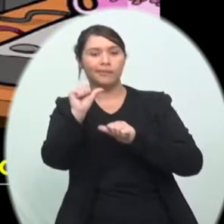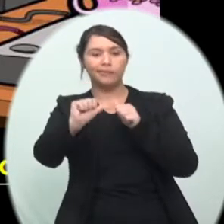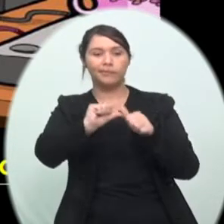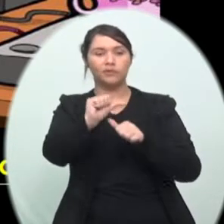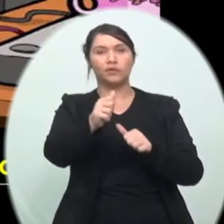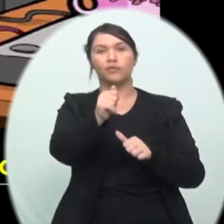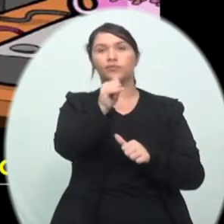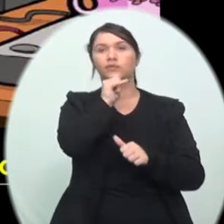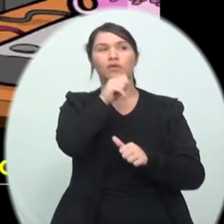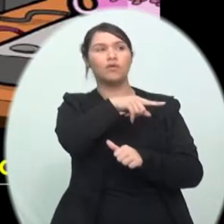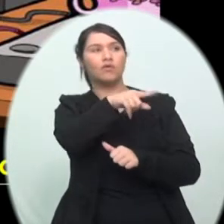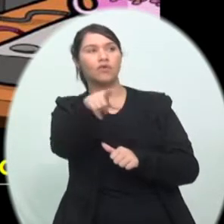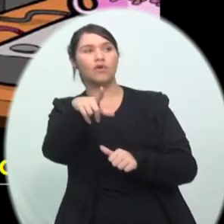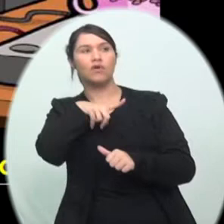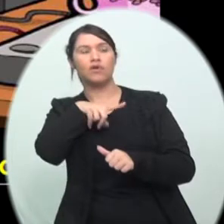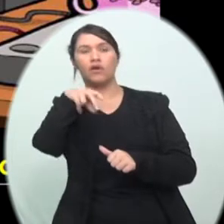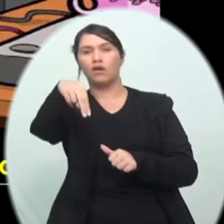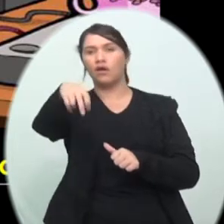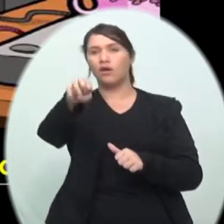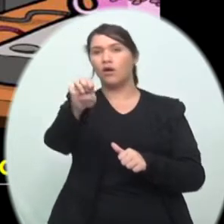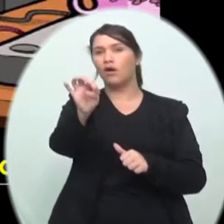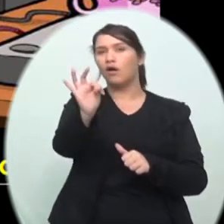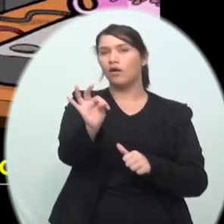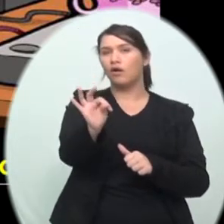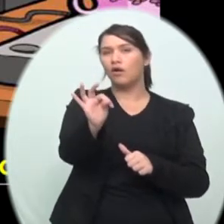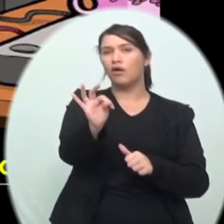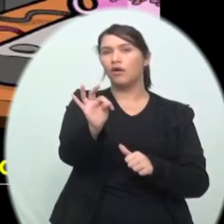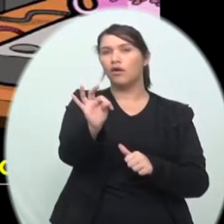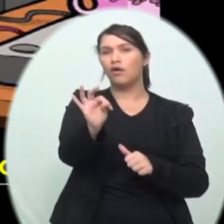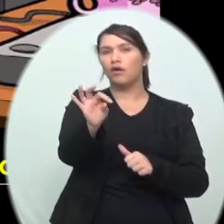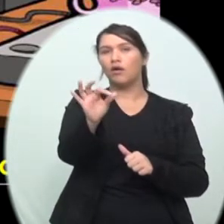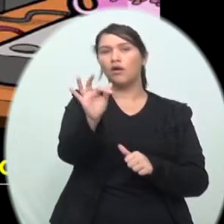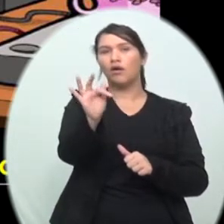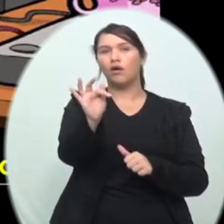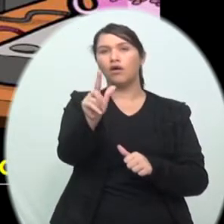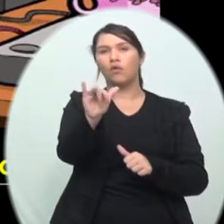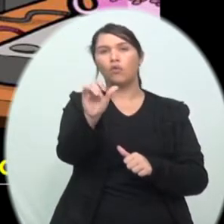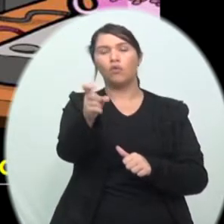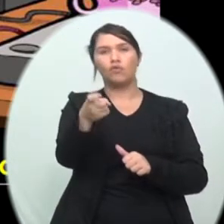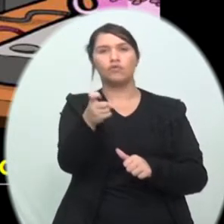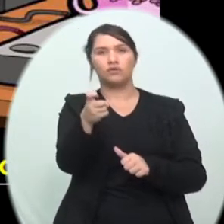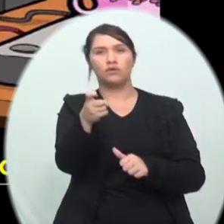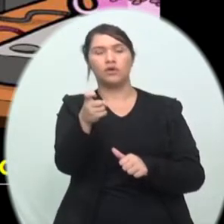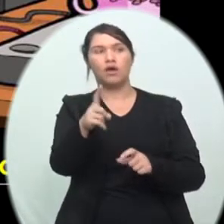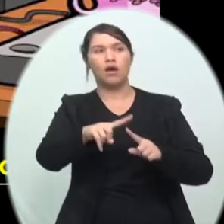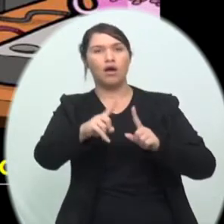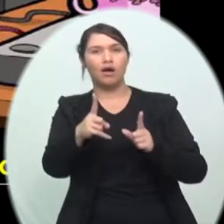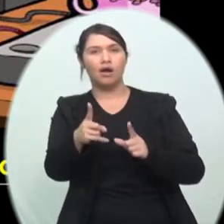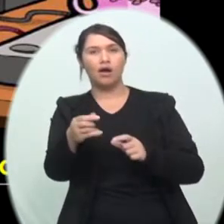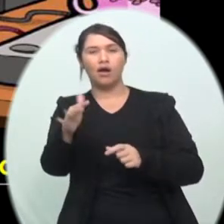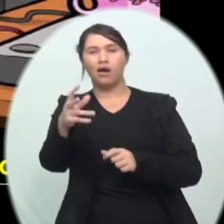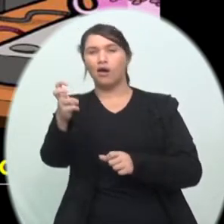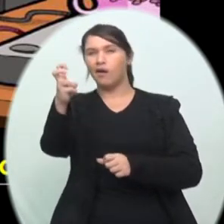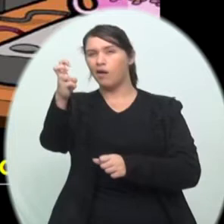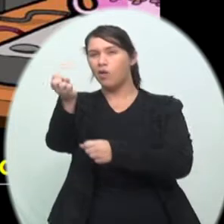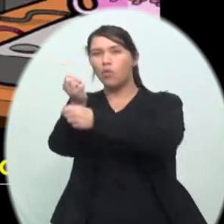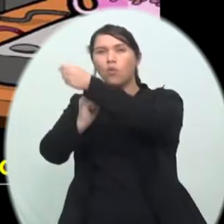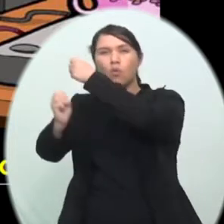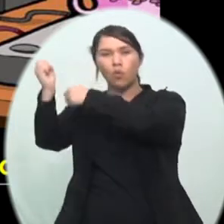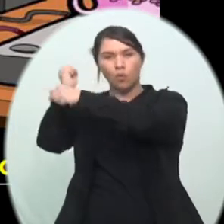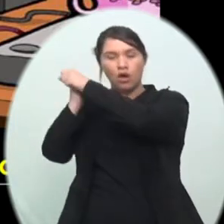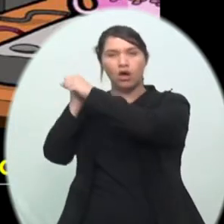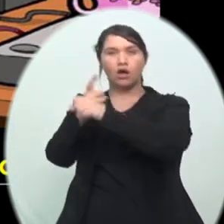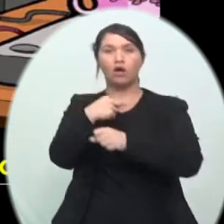assinam Netflix e há 5 anos atrás, de repente, tinha que ir lá no final de semana enfrentar a fila para pegar o filme da hora,